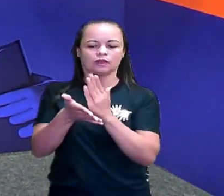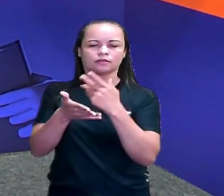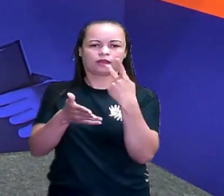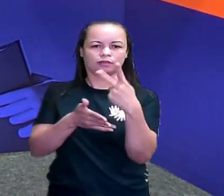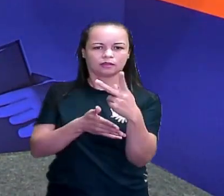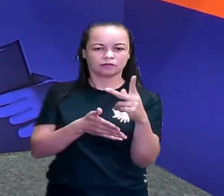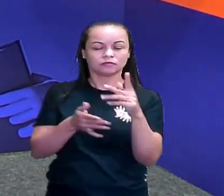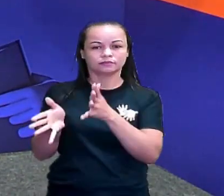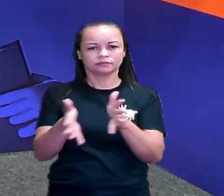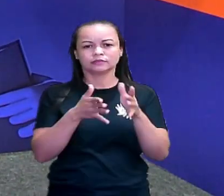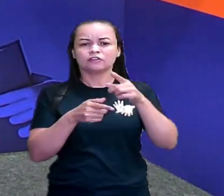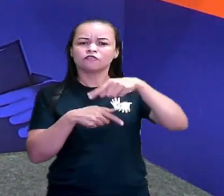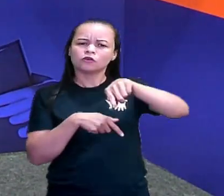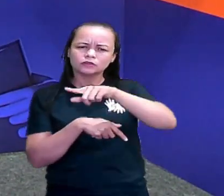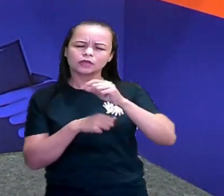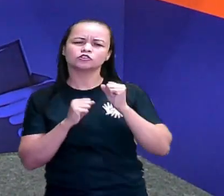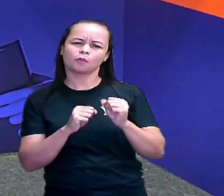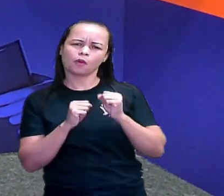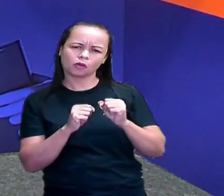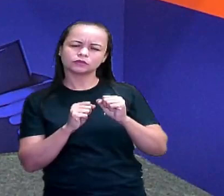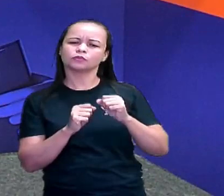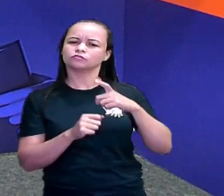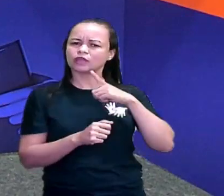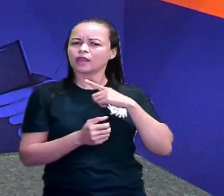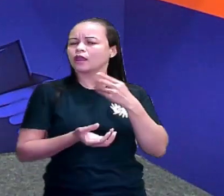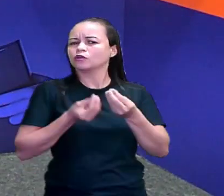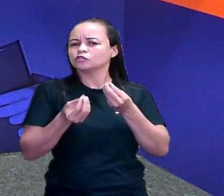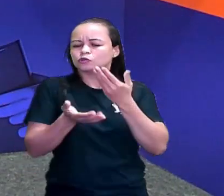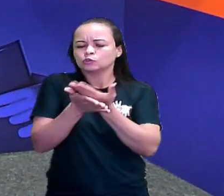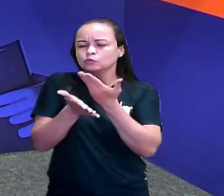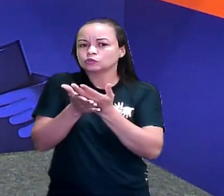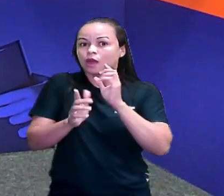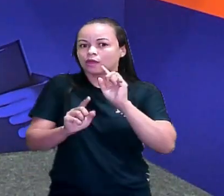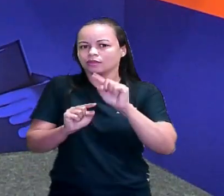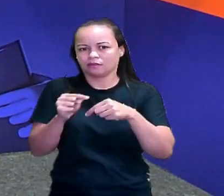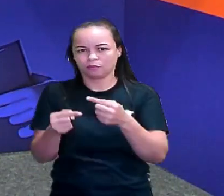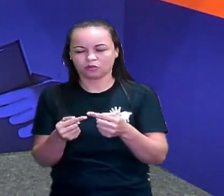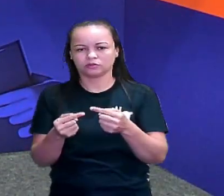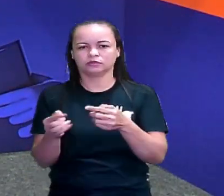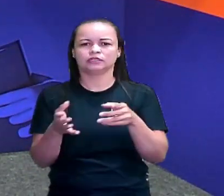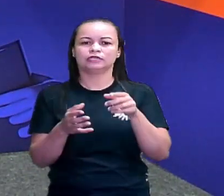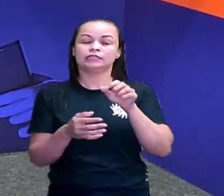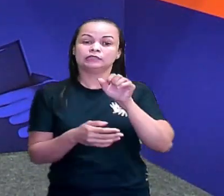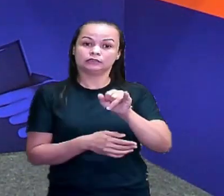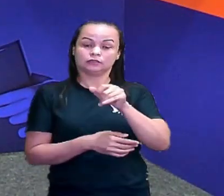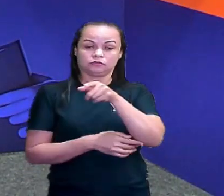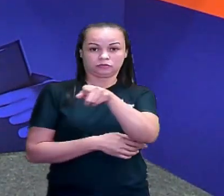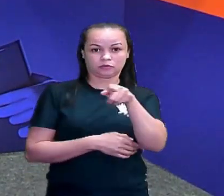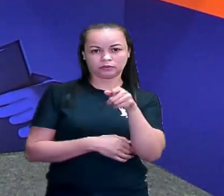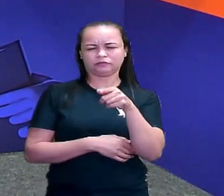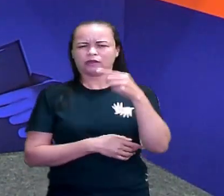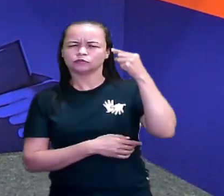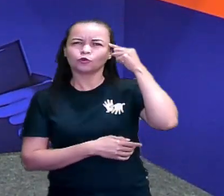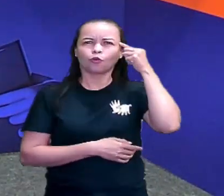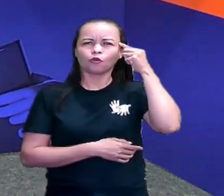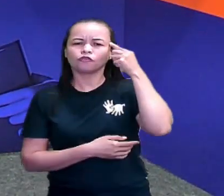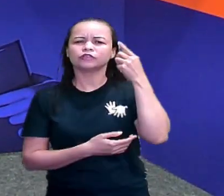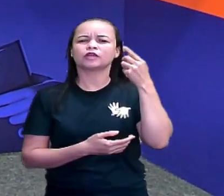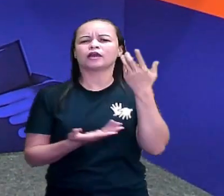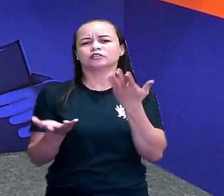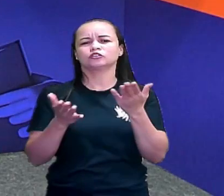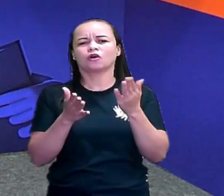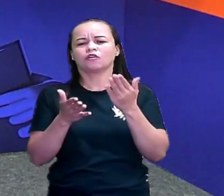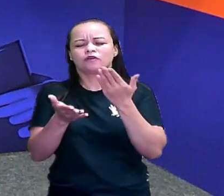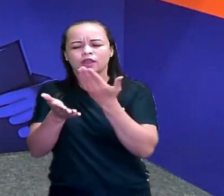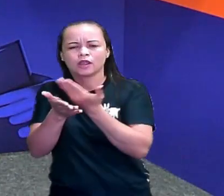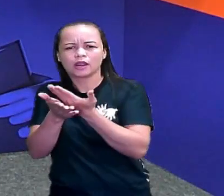vocês possam ter como estudar depois, tá certo? E se você tiver alguma dúvida, é só assistir esse vídeo